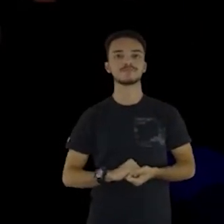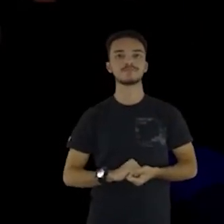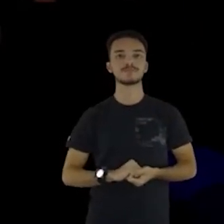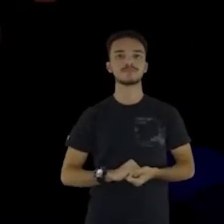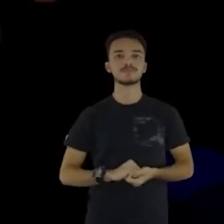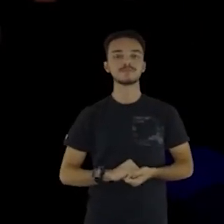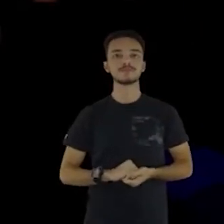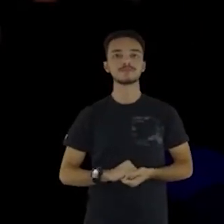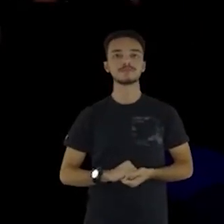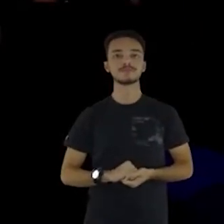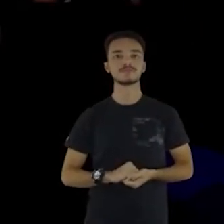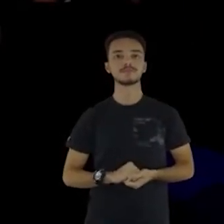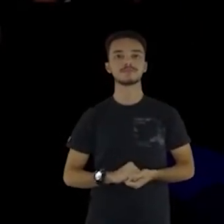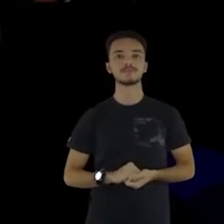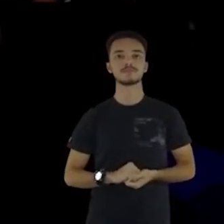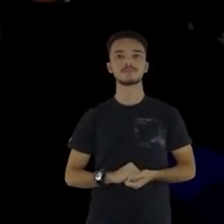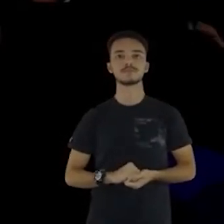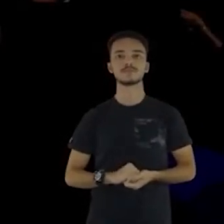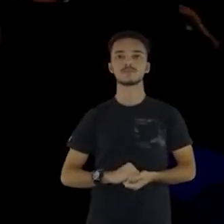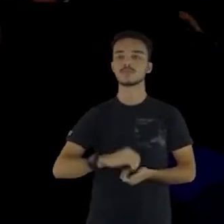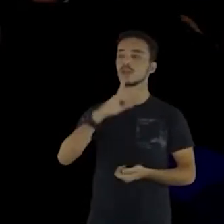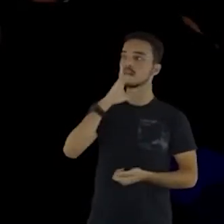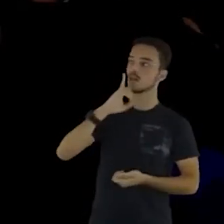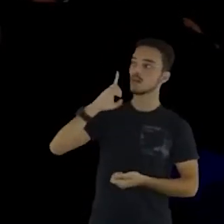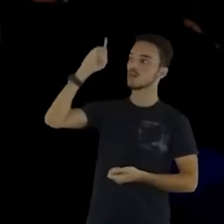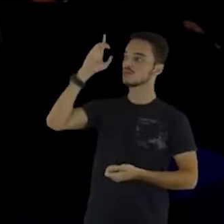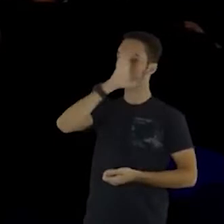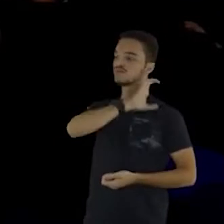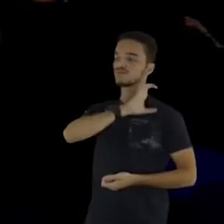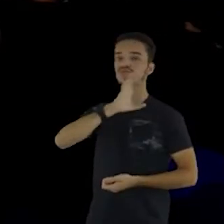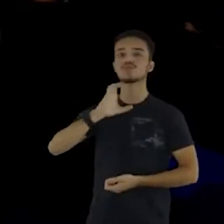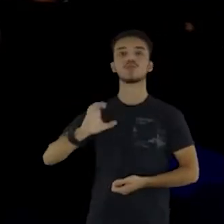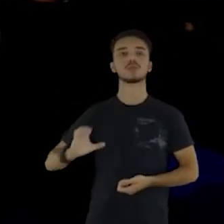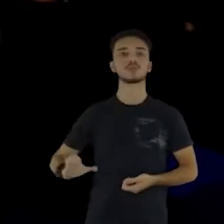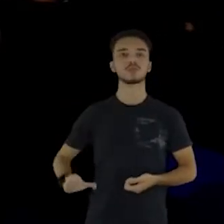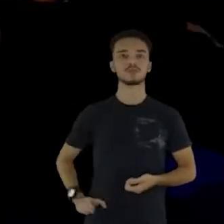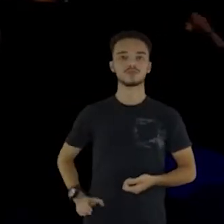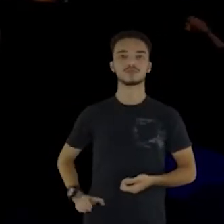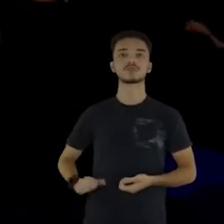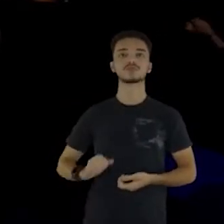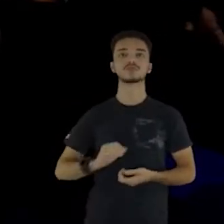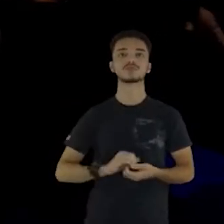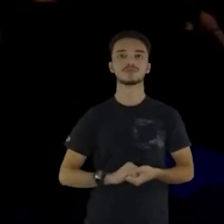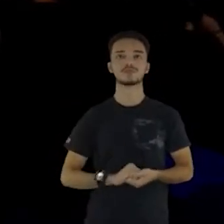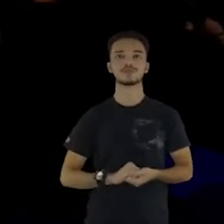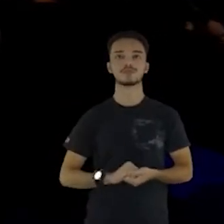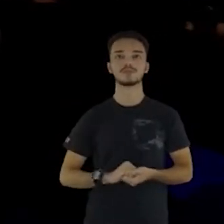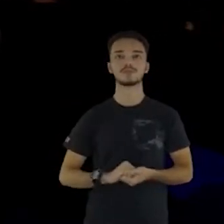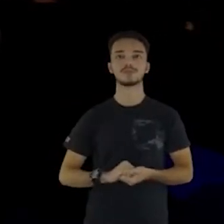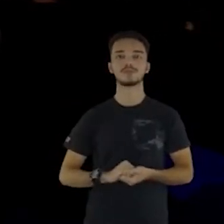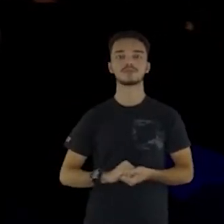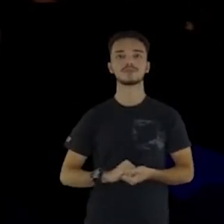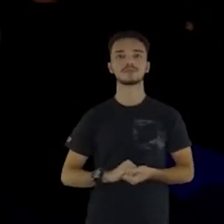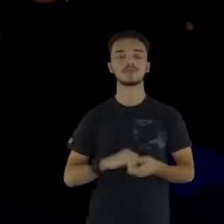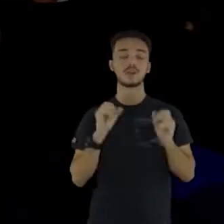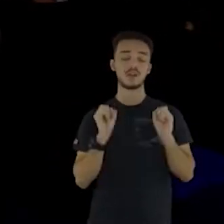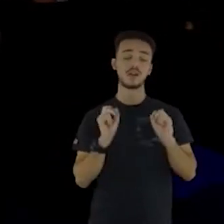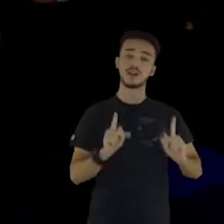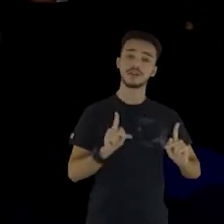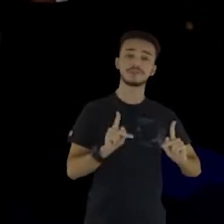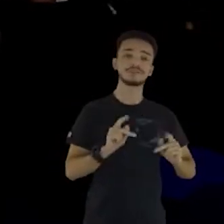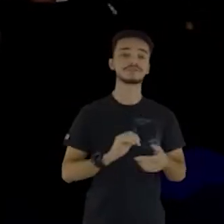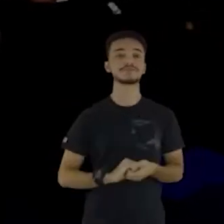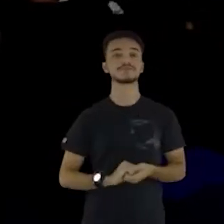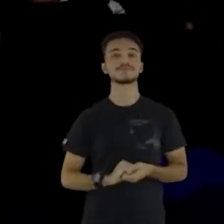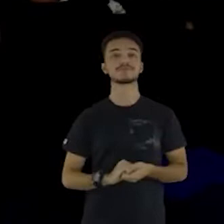Cresçamos em tudo, naquele que é o cabeça, Cristo. Ok? Então eu quero trazer para você